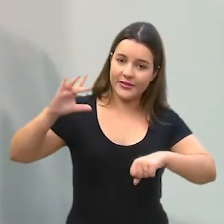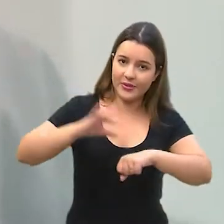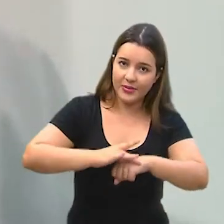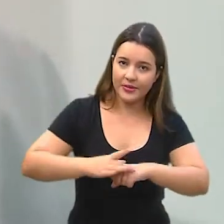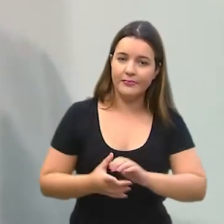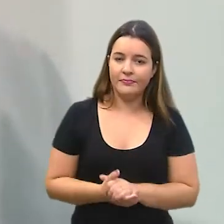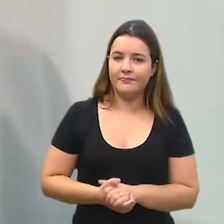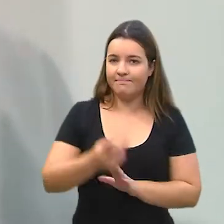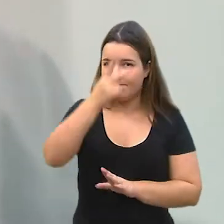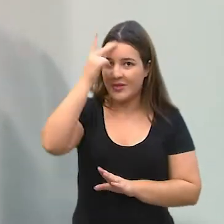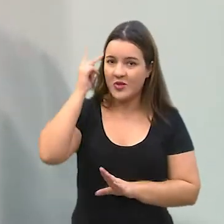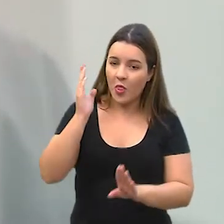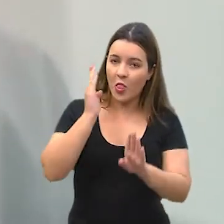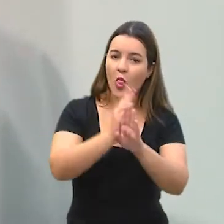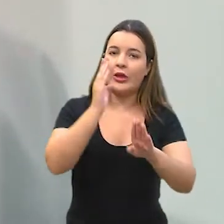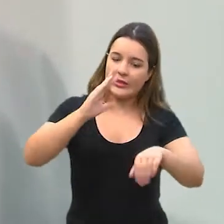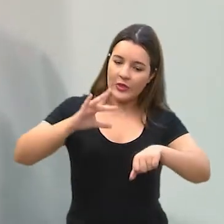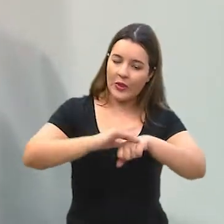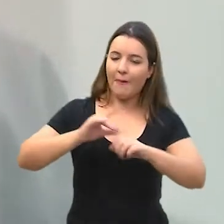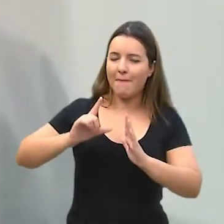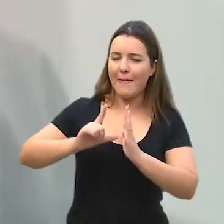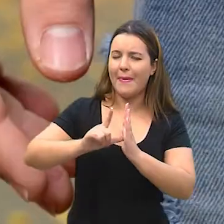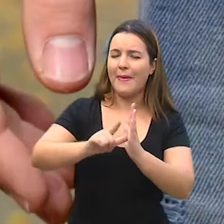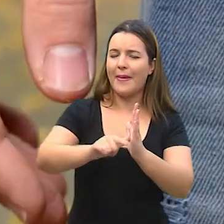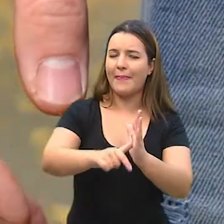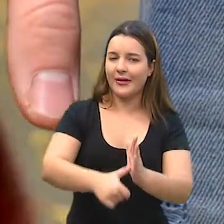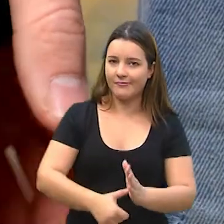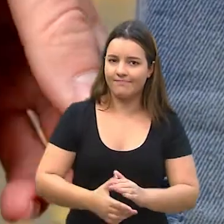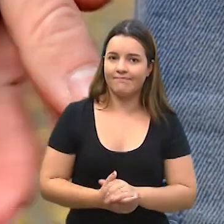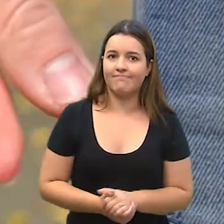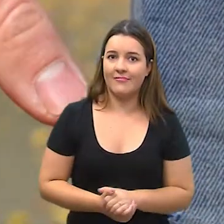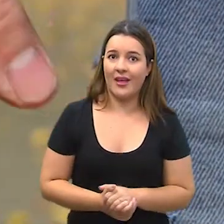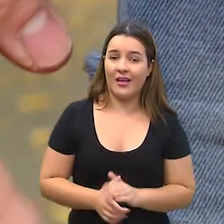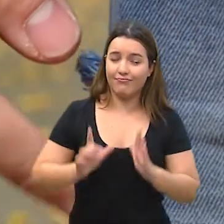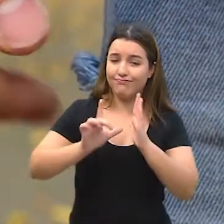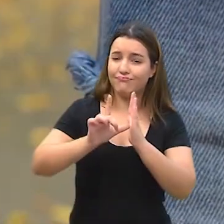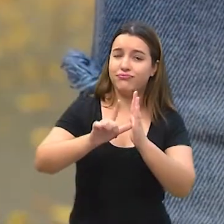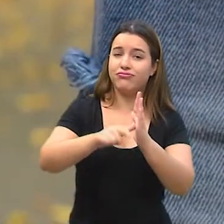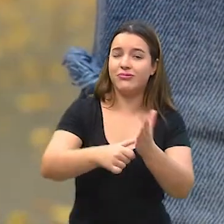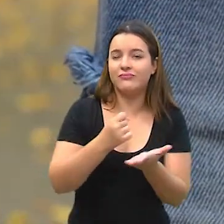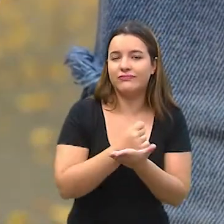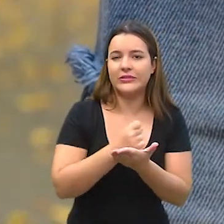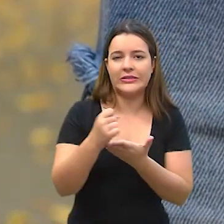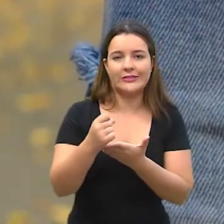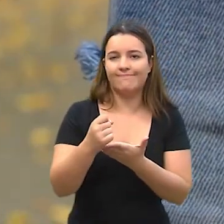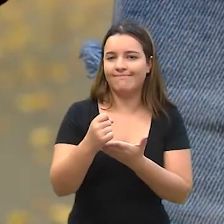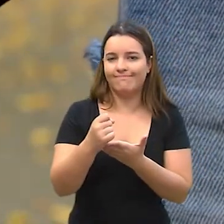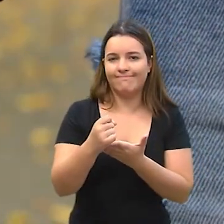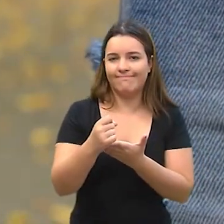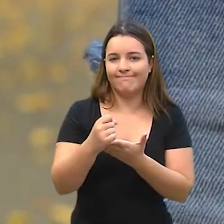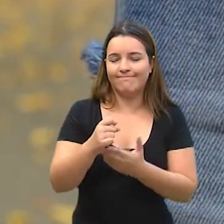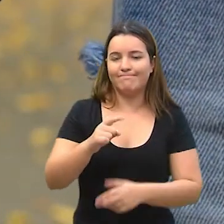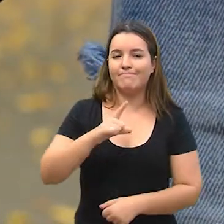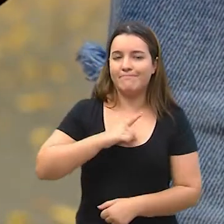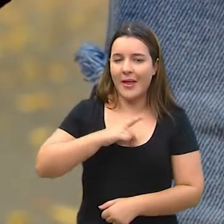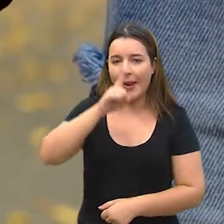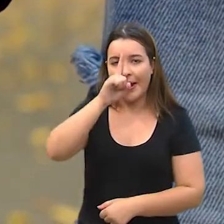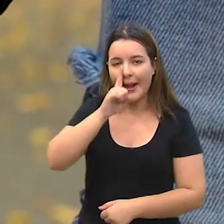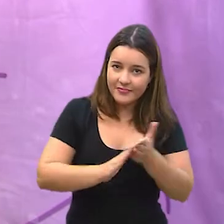que descobre, né, a doença tardiamente, né, até num ponto que pode já ter até algum